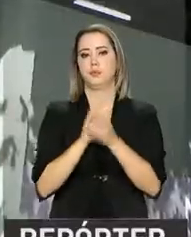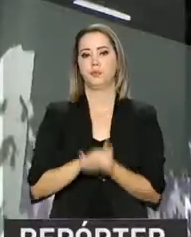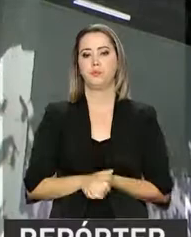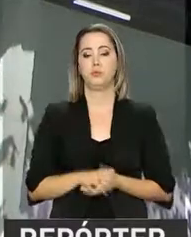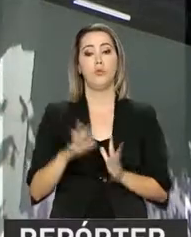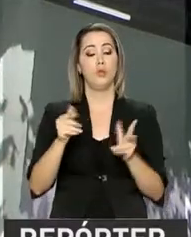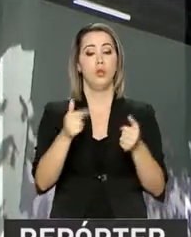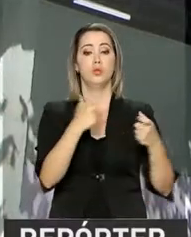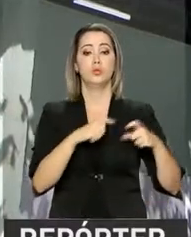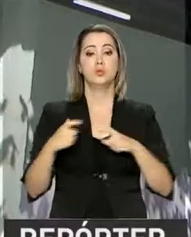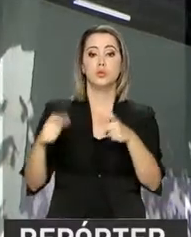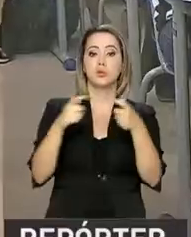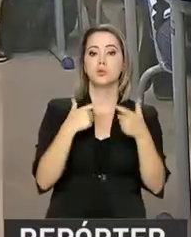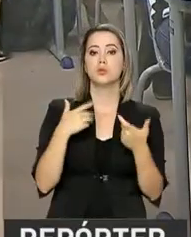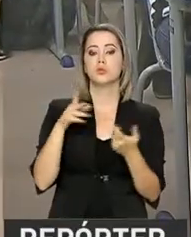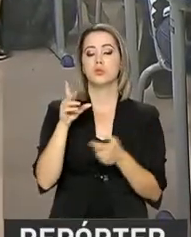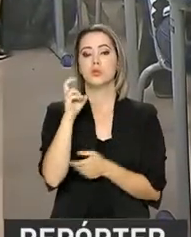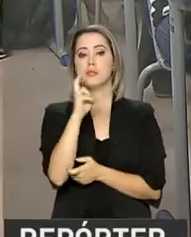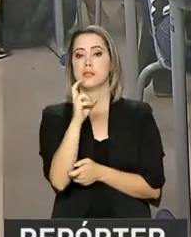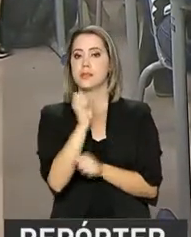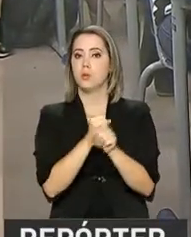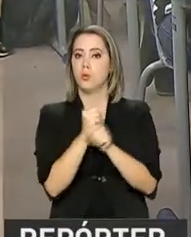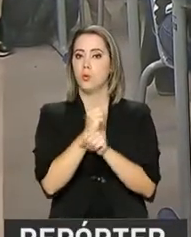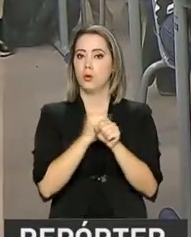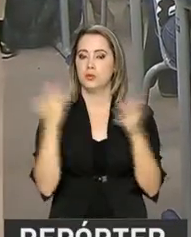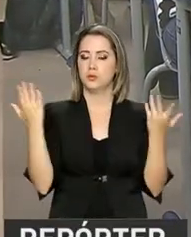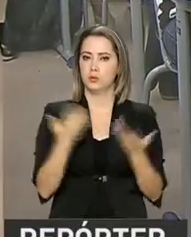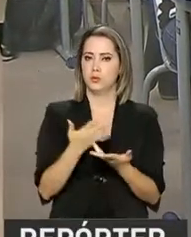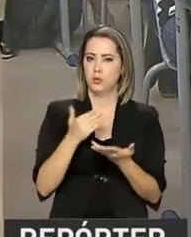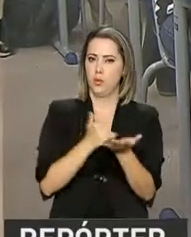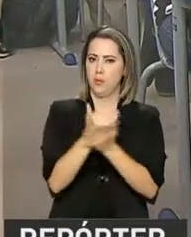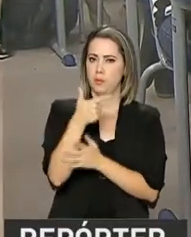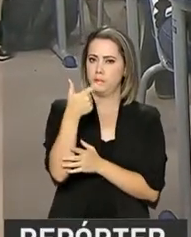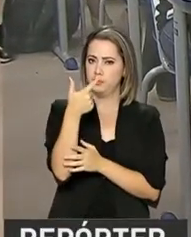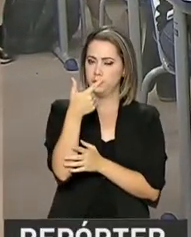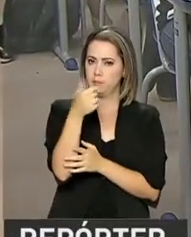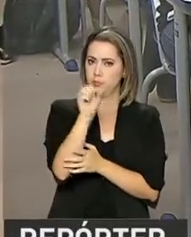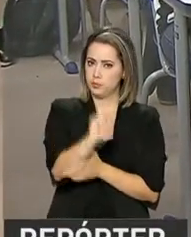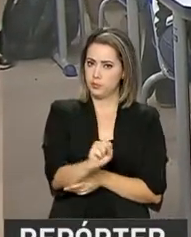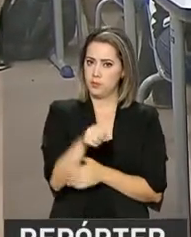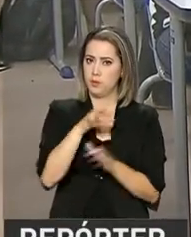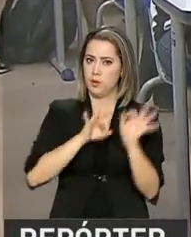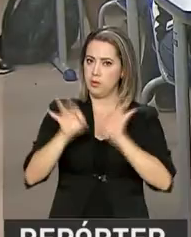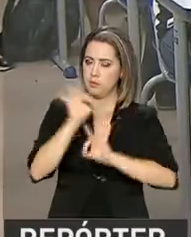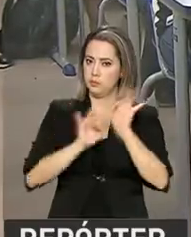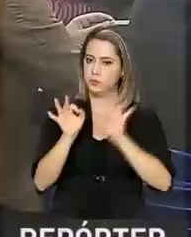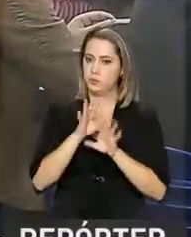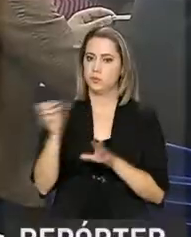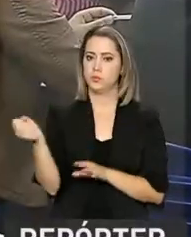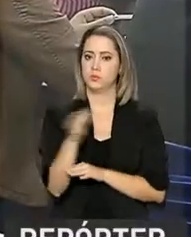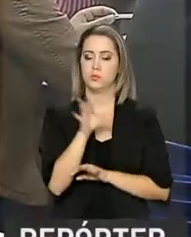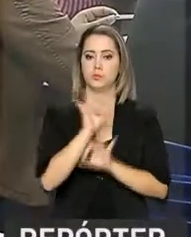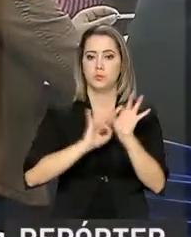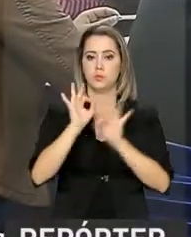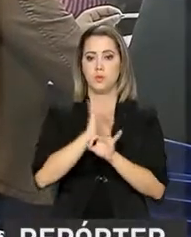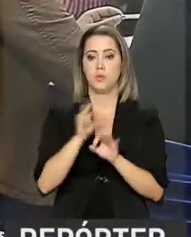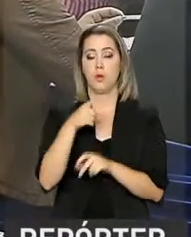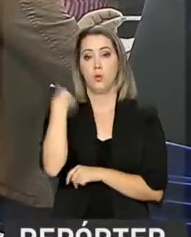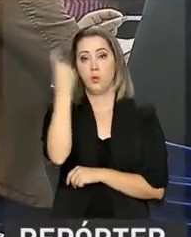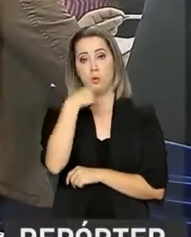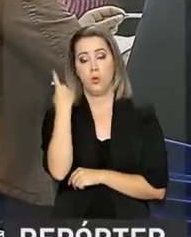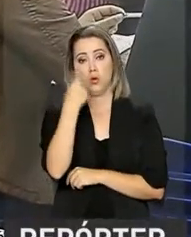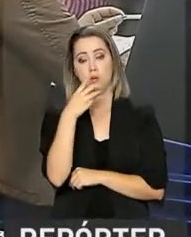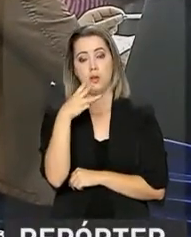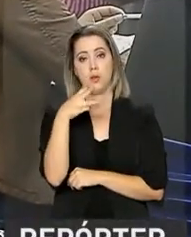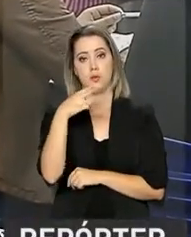as escolas do país vão ter 5 anos a partir de 2018 para se adaptarem. O novo formato do ensino médio